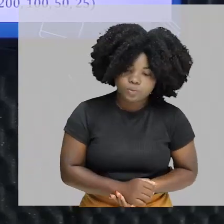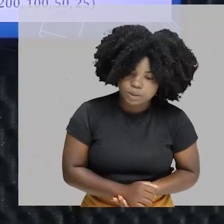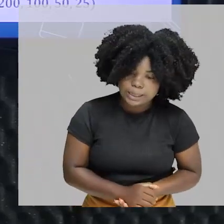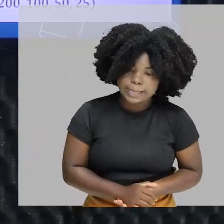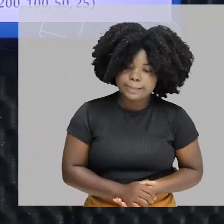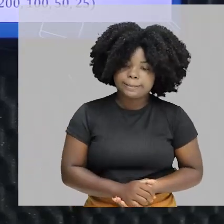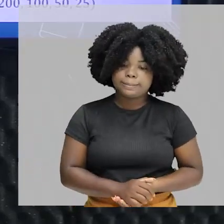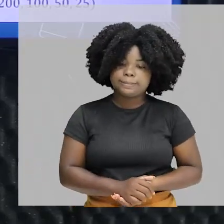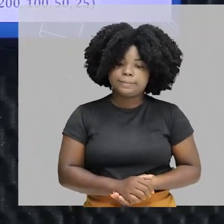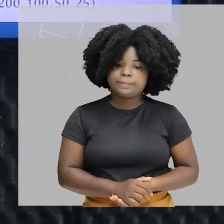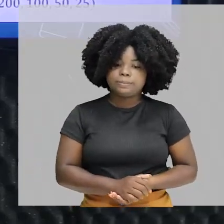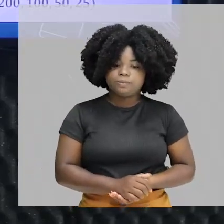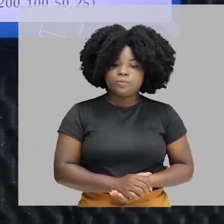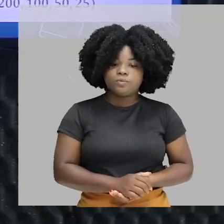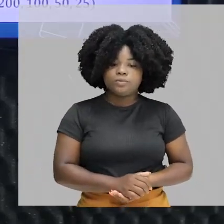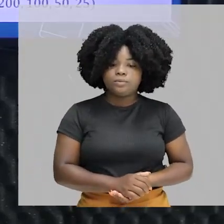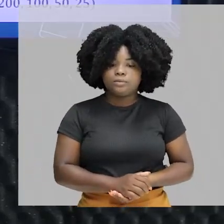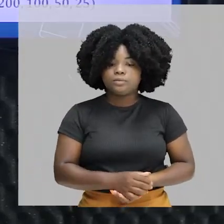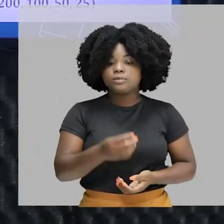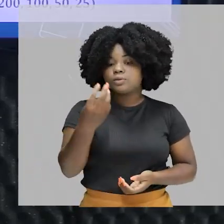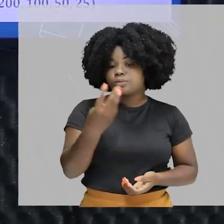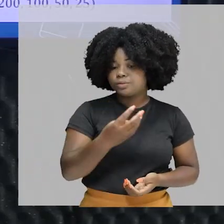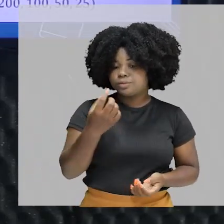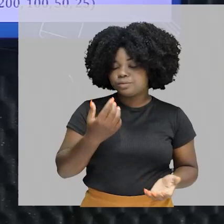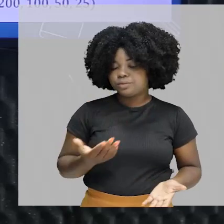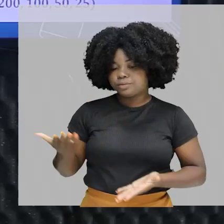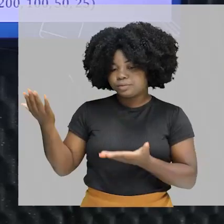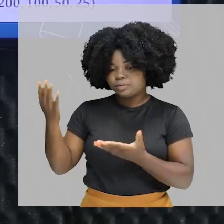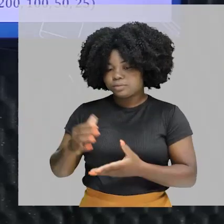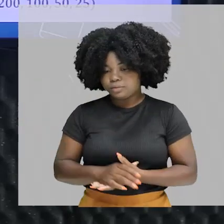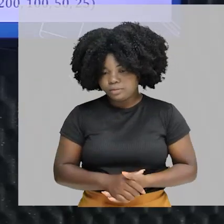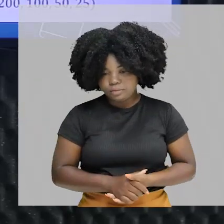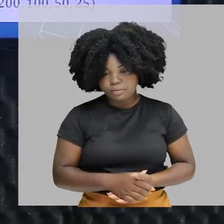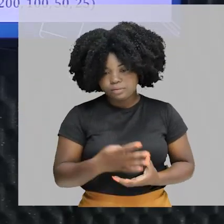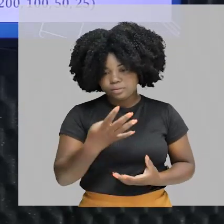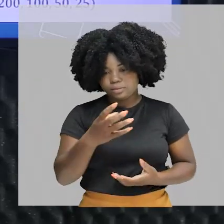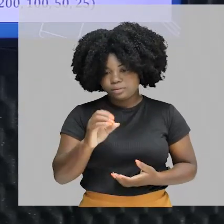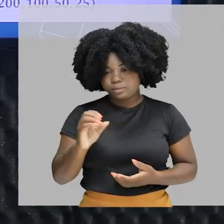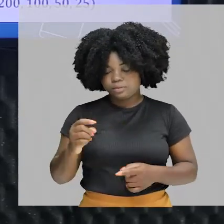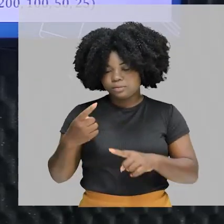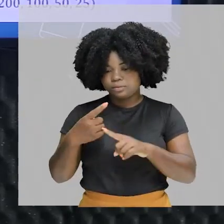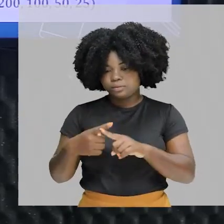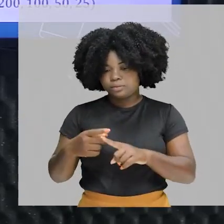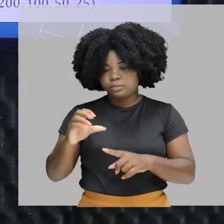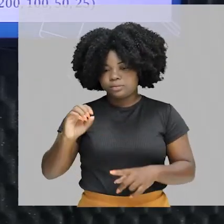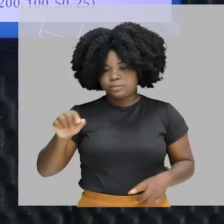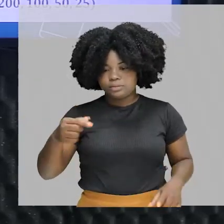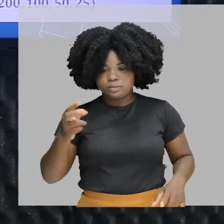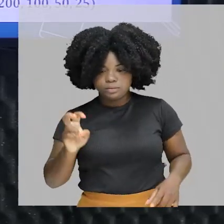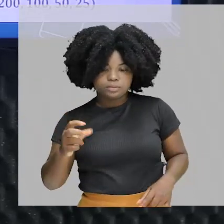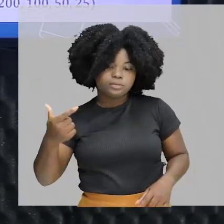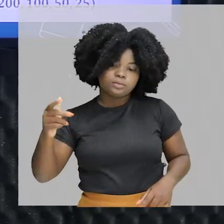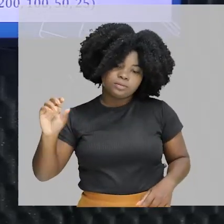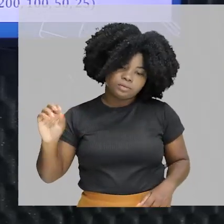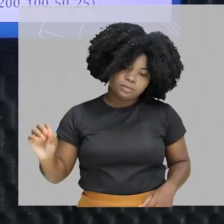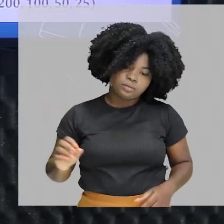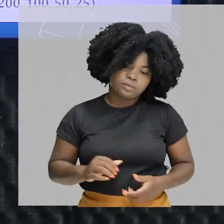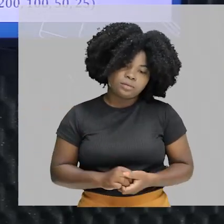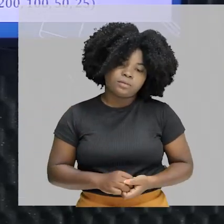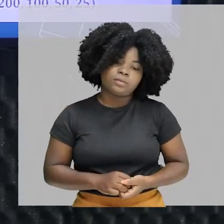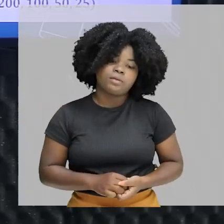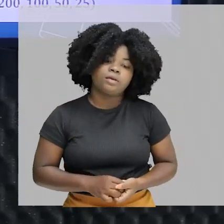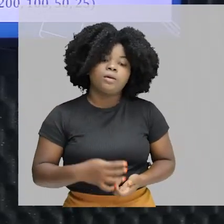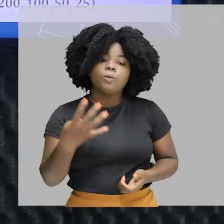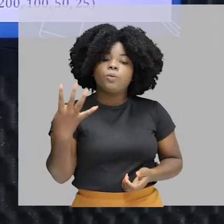dá 400. O terceiro termo, A2 vezes Q, metade do 400, 200.